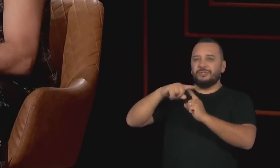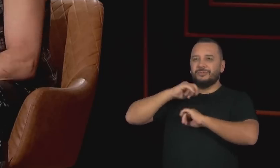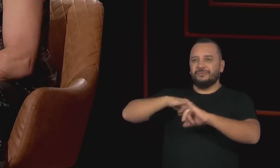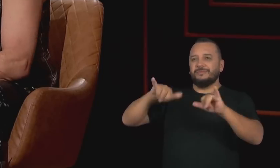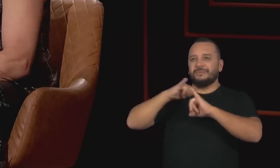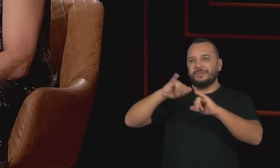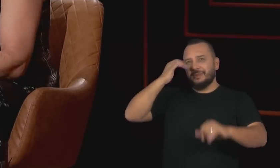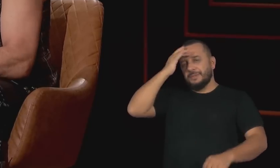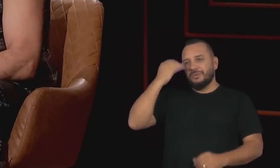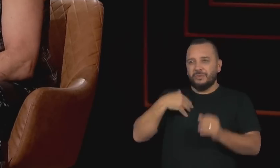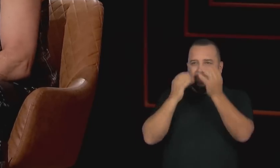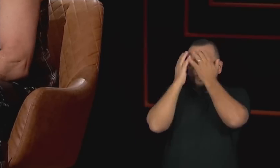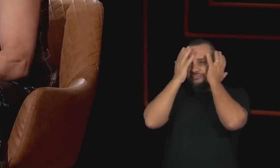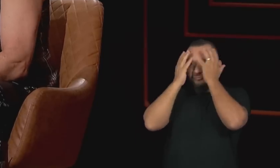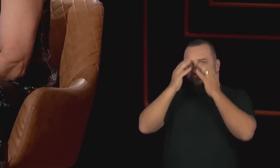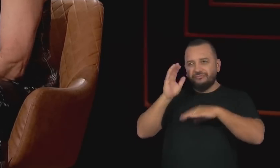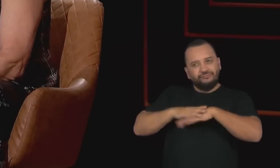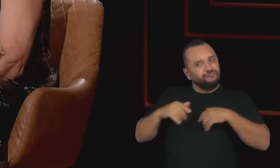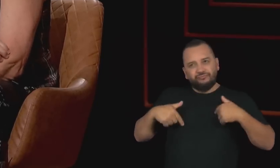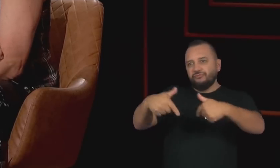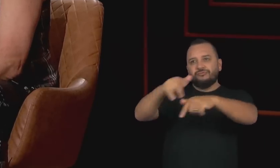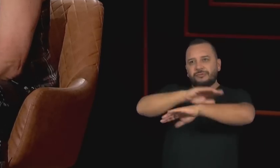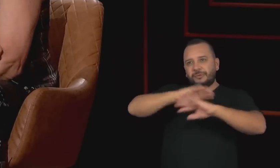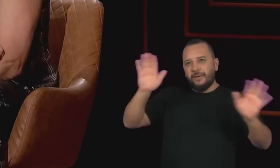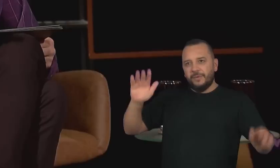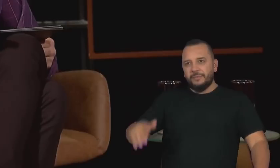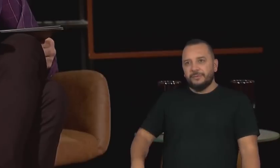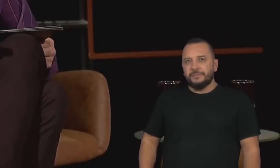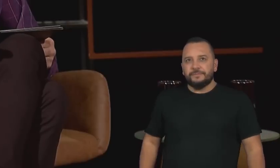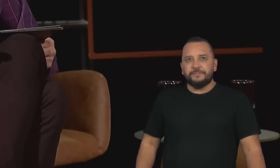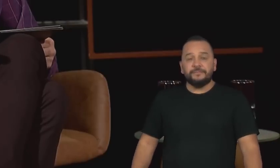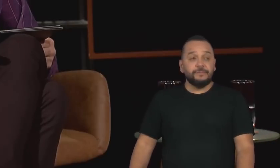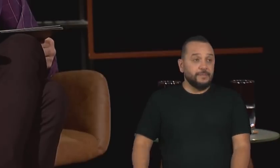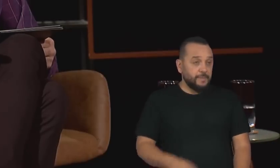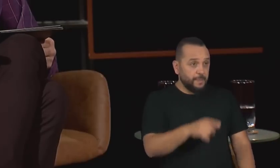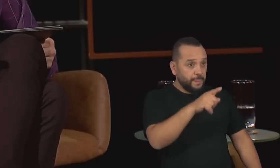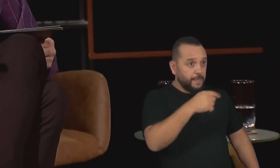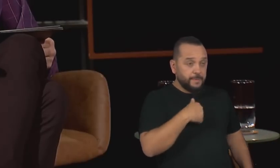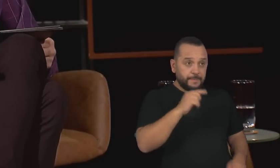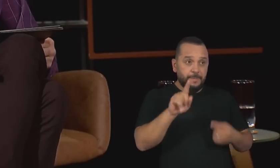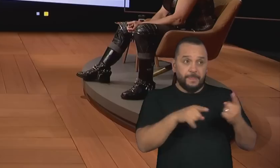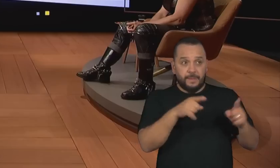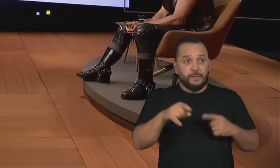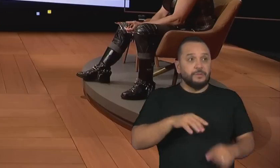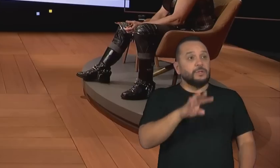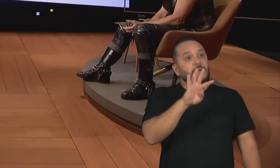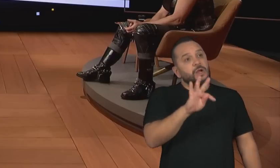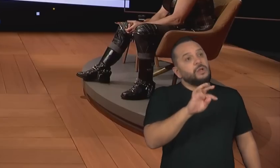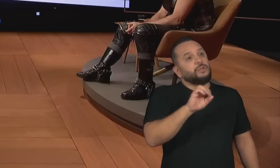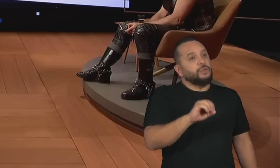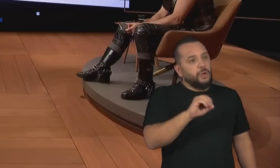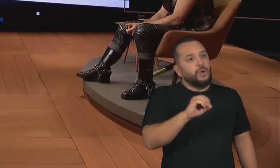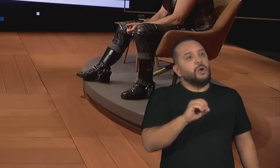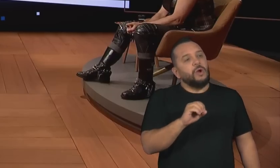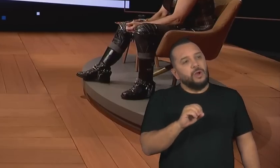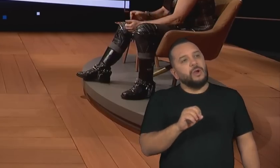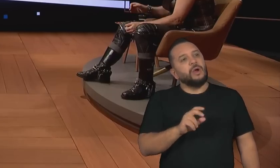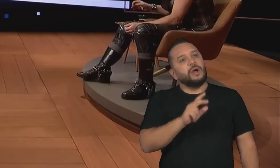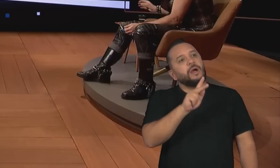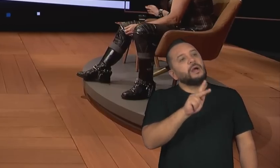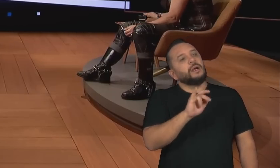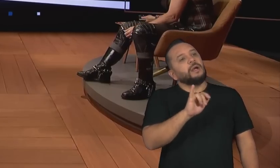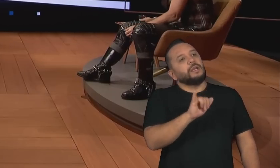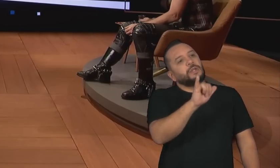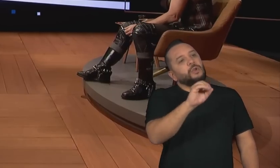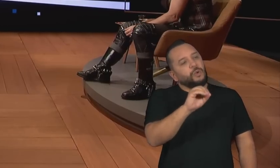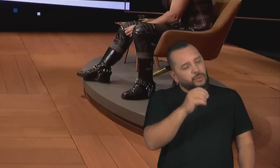Joga água na cara e vamos nessa. Vamos nessa, Vamos né? correr atrás. Agora, voltando à sua música, a banda Toque fazia sucesso, era figurinha carimbada e tudo, quanto era Muito. programa